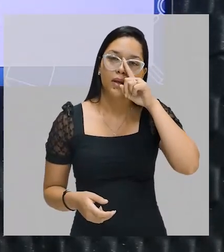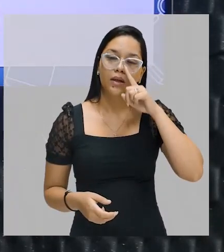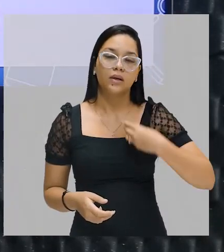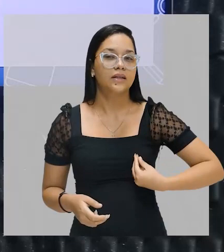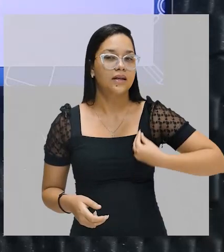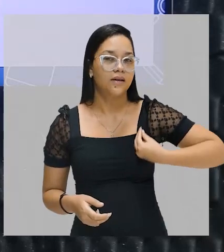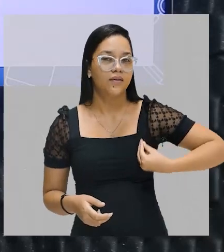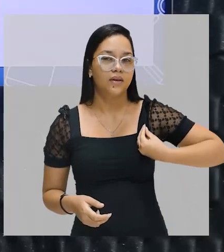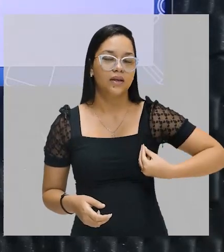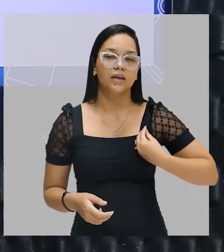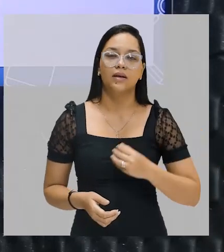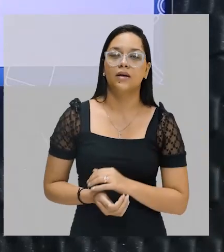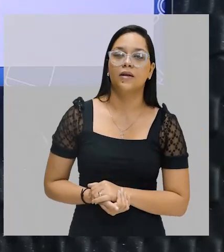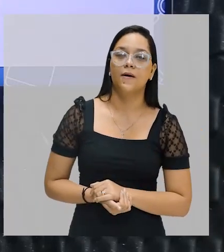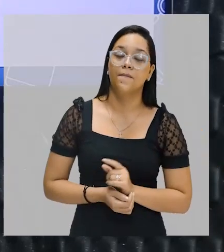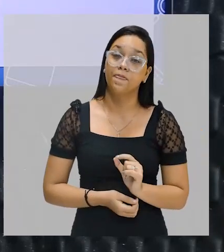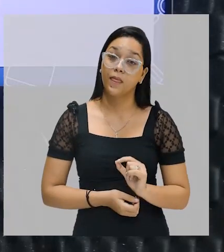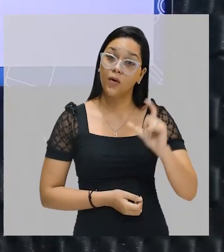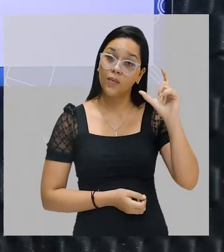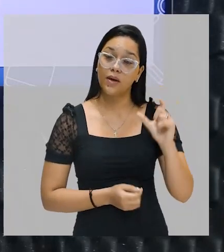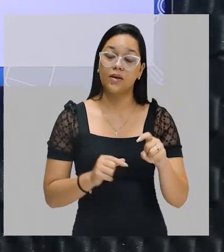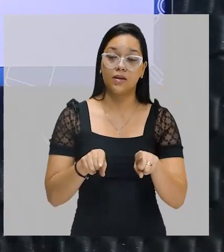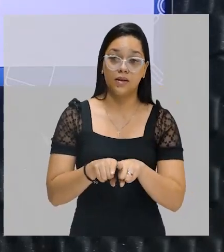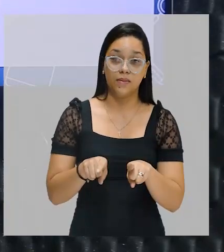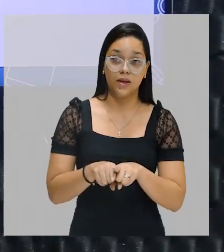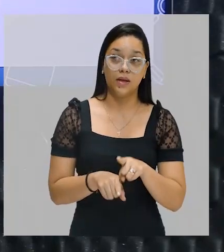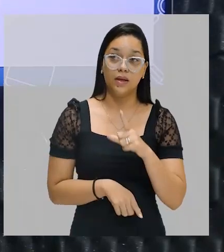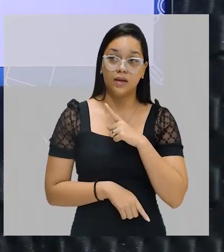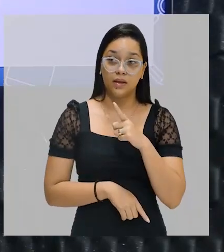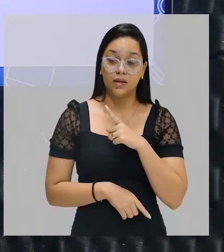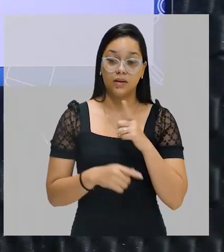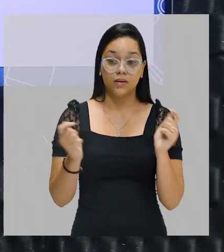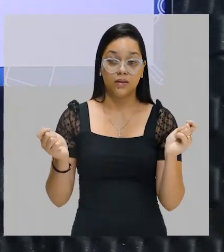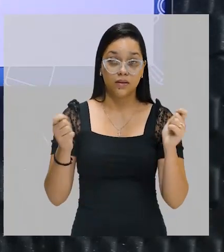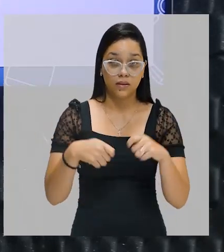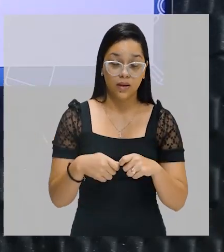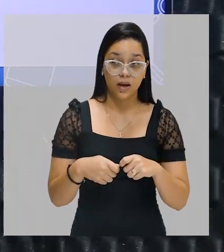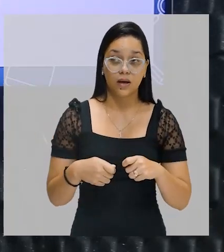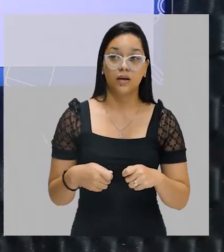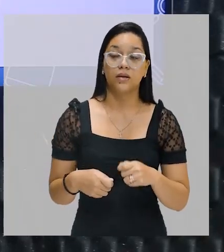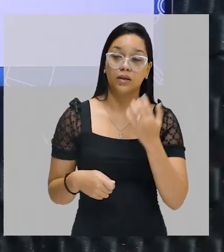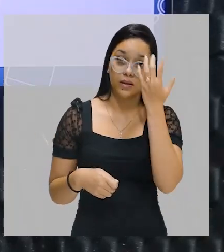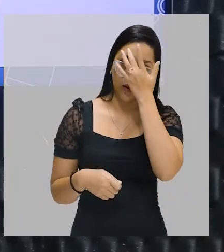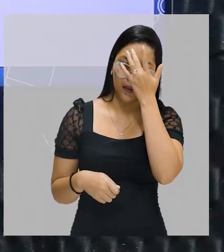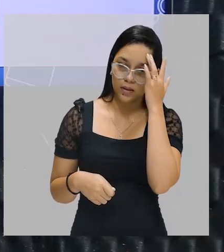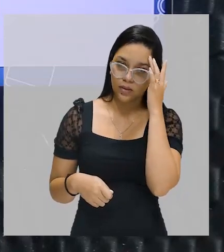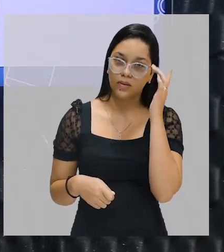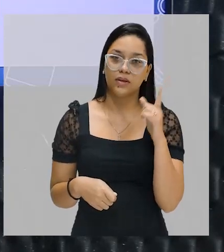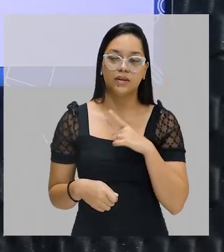esses problemas. Ela aumenta o percentual de possibilidade de chances do indivíduo ter esses problemas